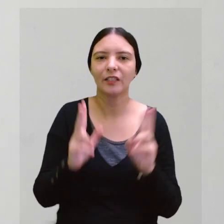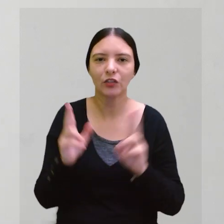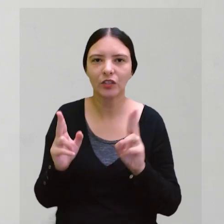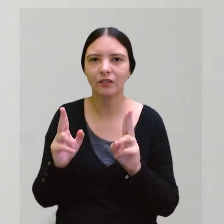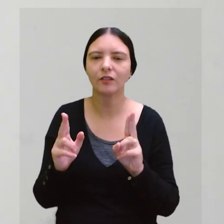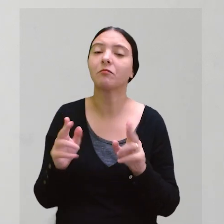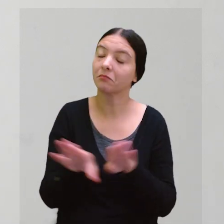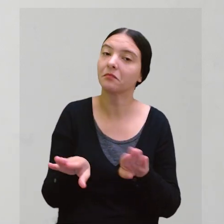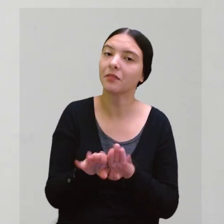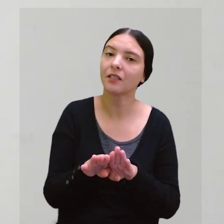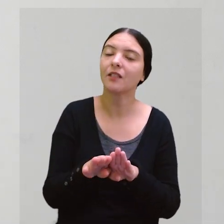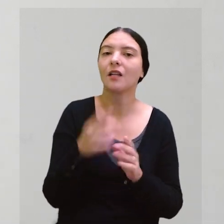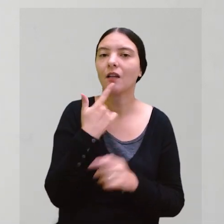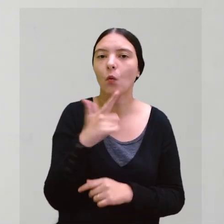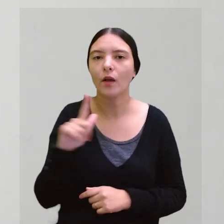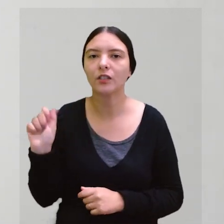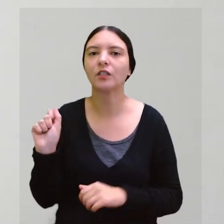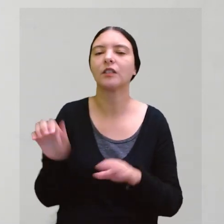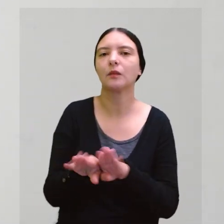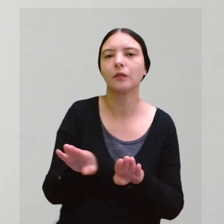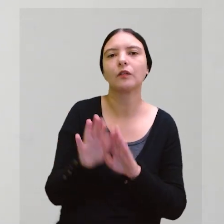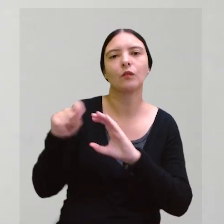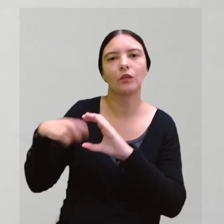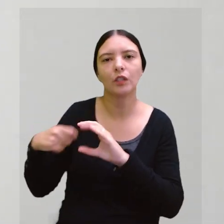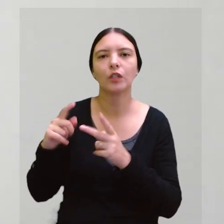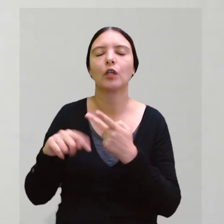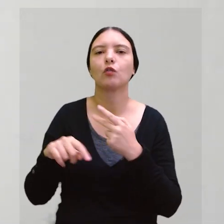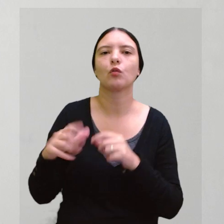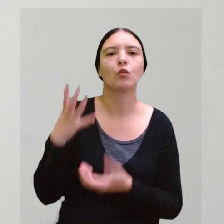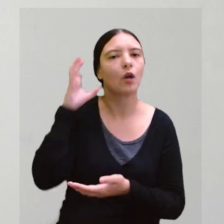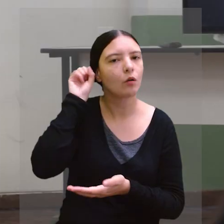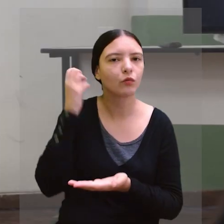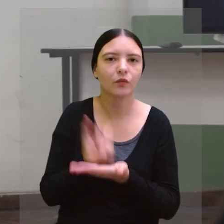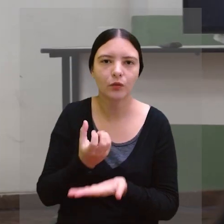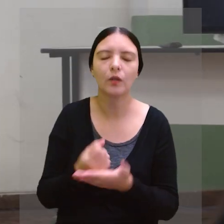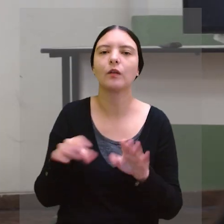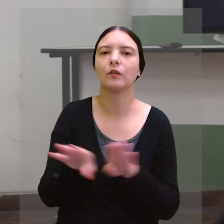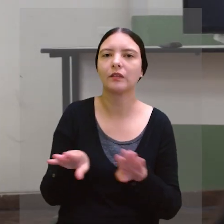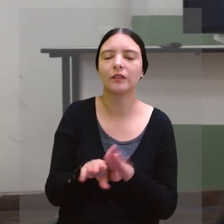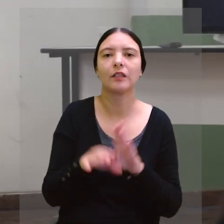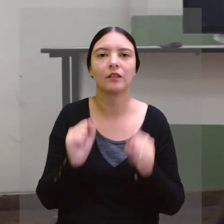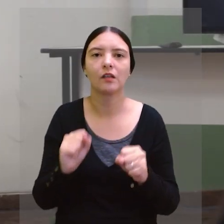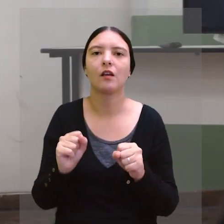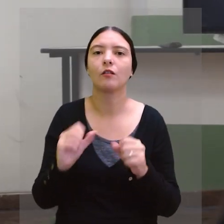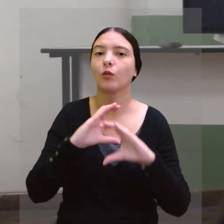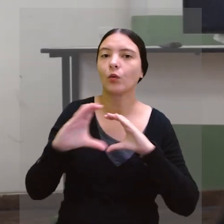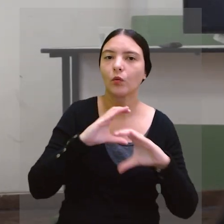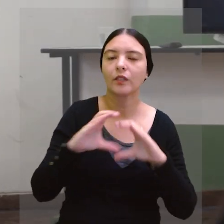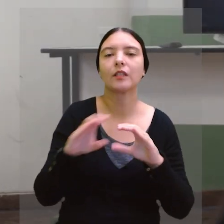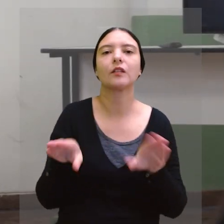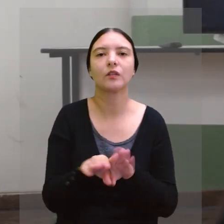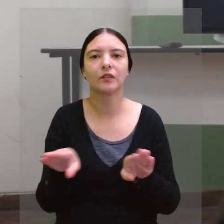forma de linguagem também. Ele tem que ter um repertório de vídeo, um repertório audiovisual, um repertório de domínio dos canais de